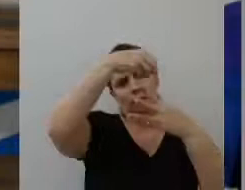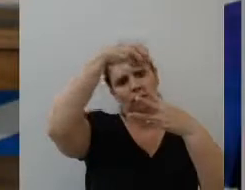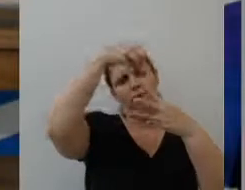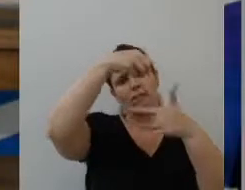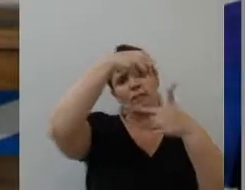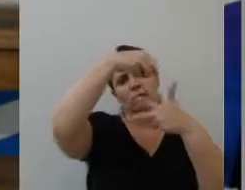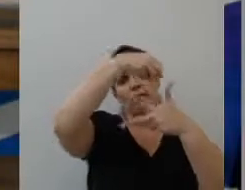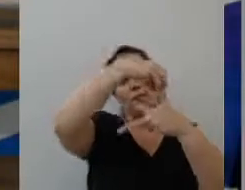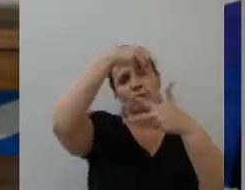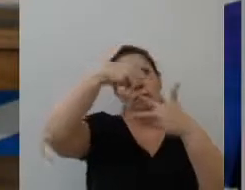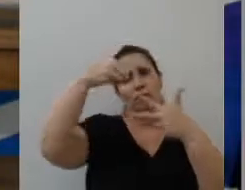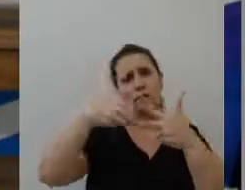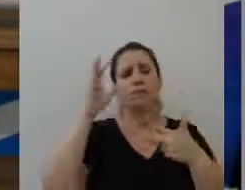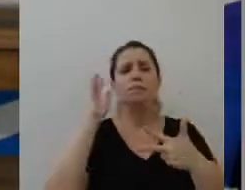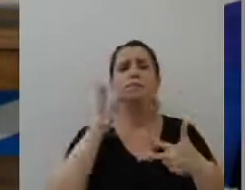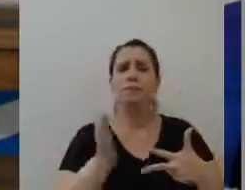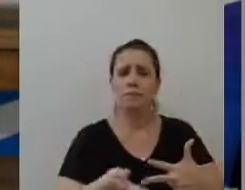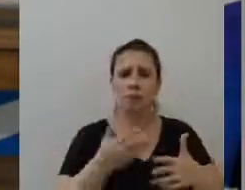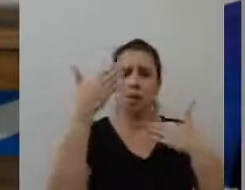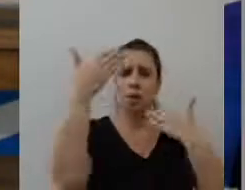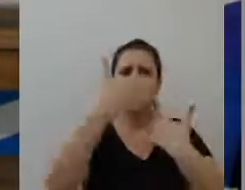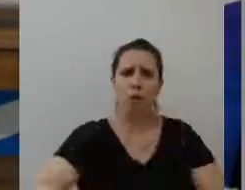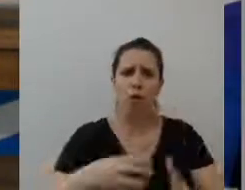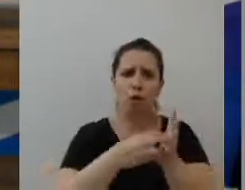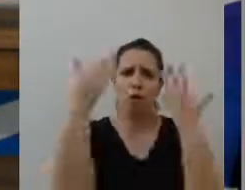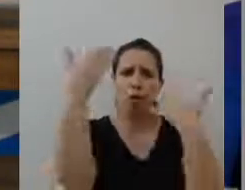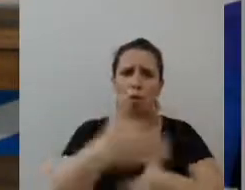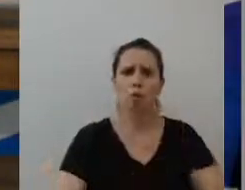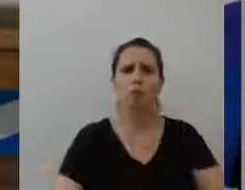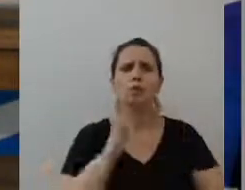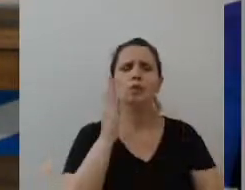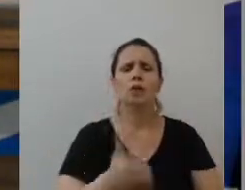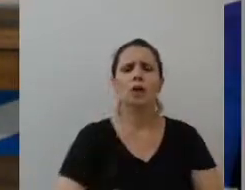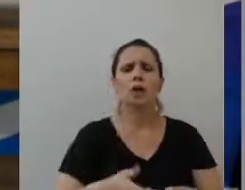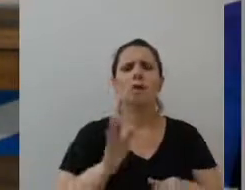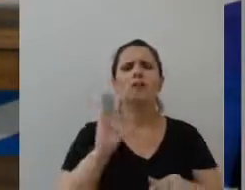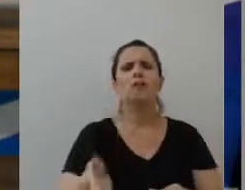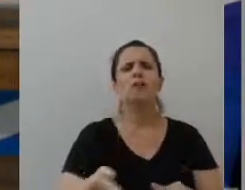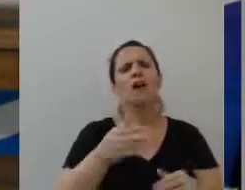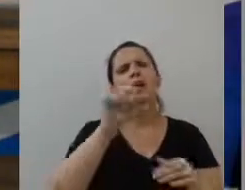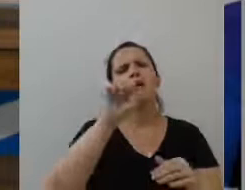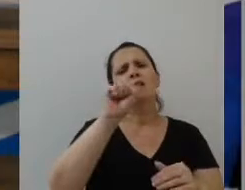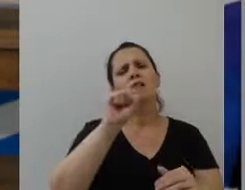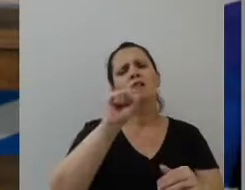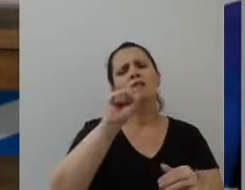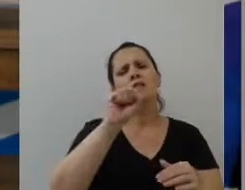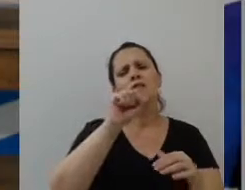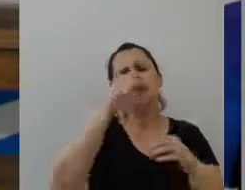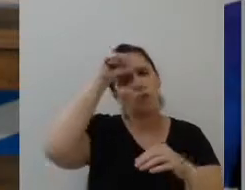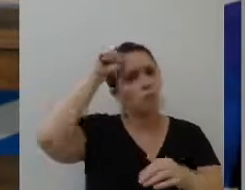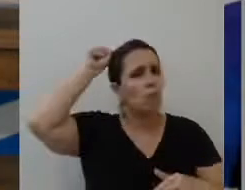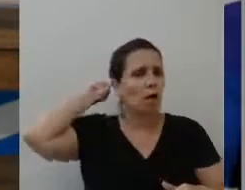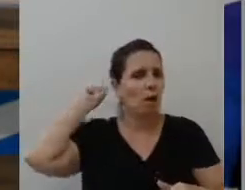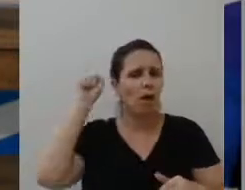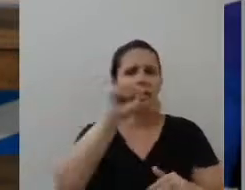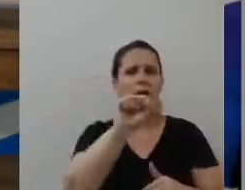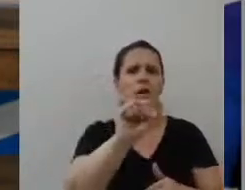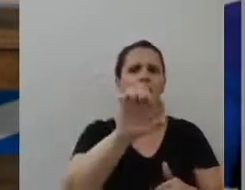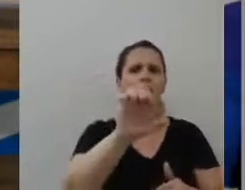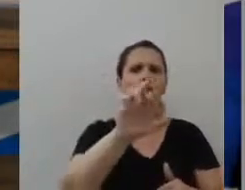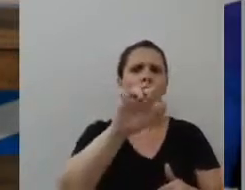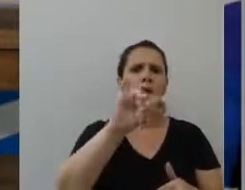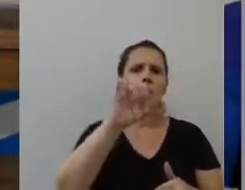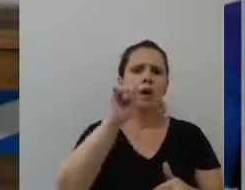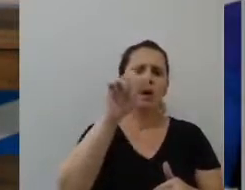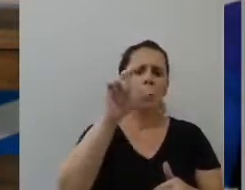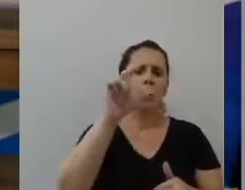concurso público, cai todo ano alguma referência a ele no vestibular seriado. Então, eu acho que hoje é a primeira vez que a gente consegue fazer uma